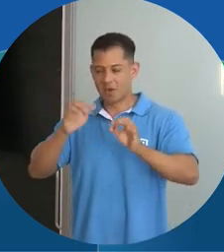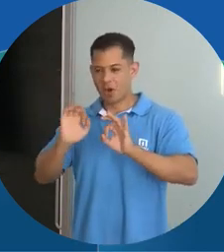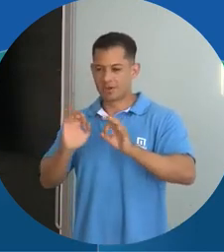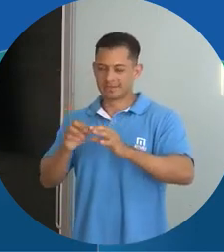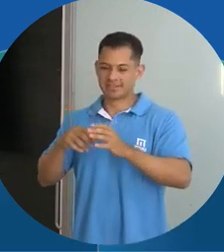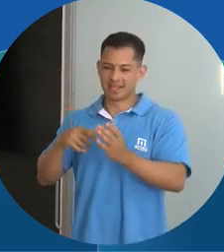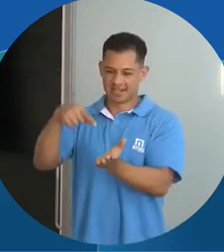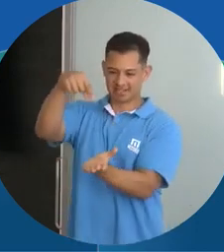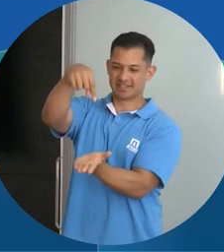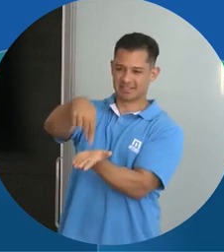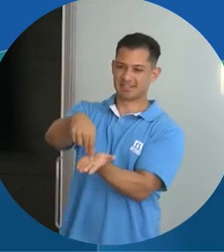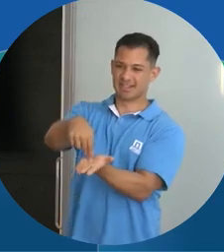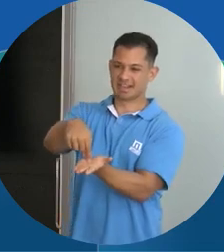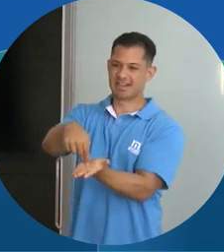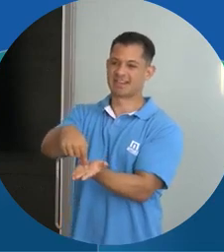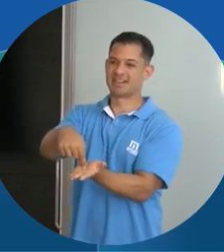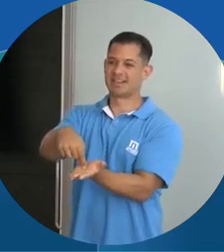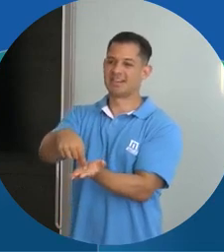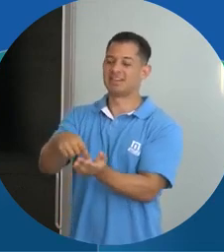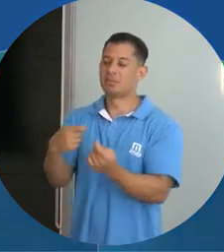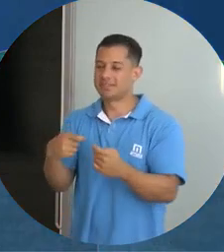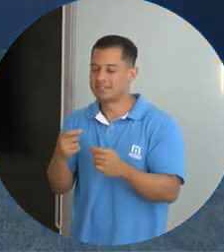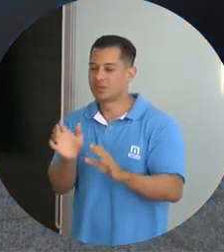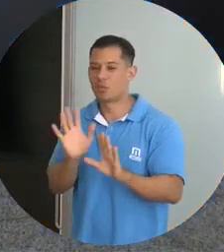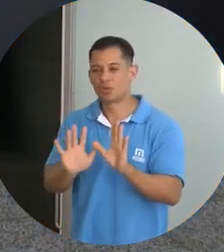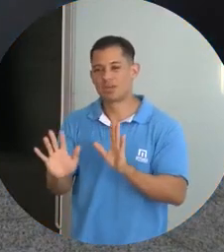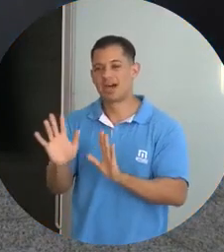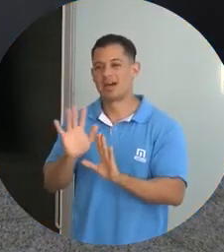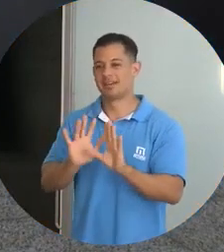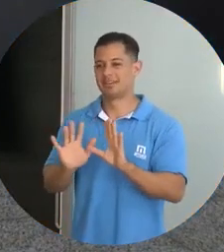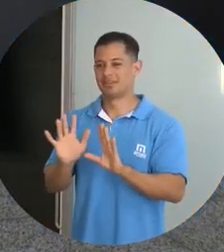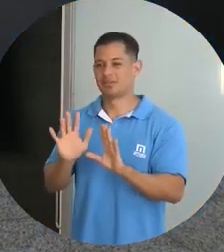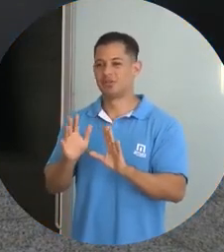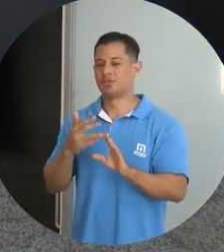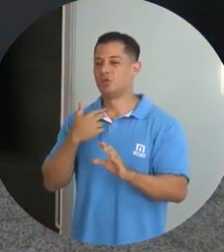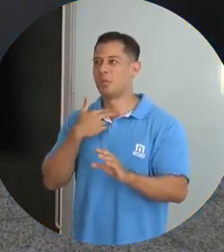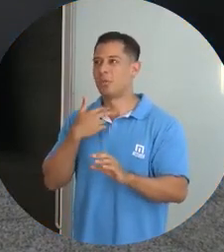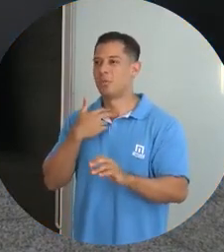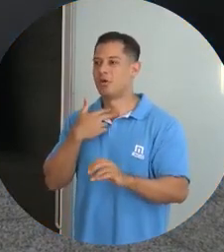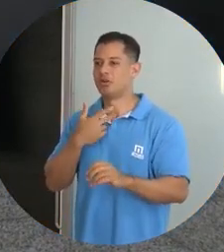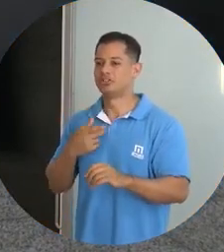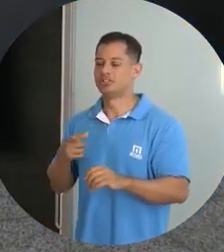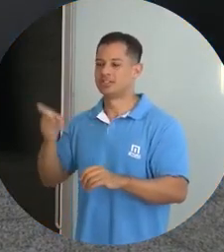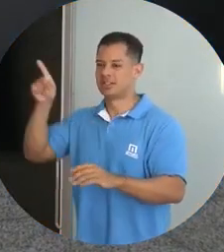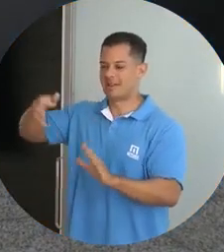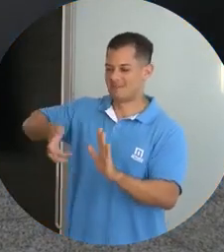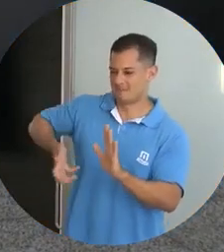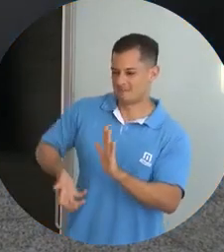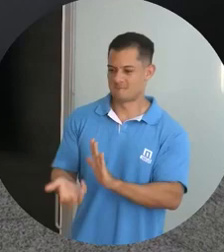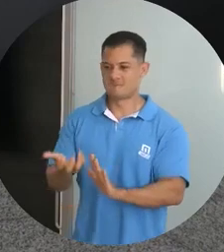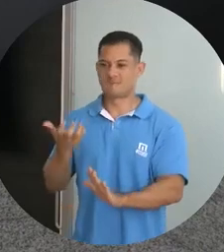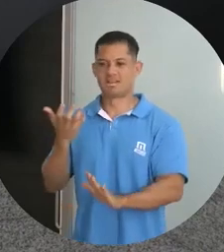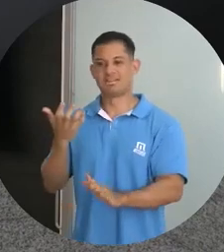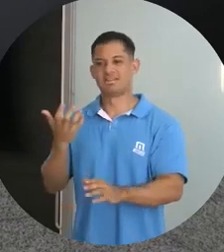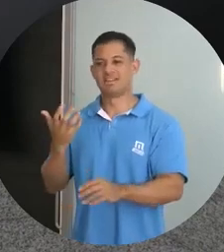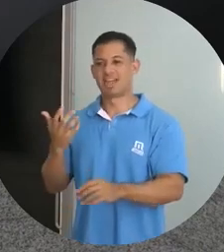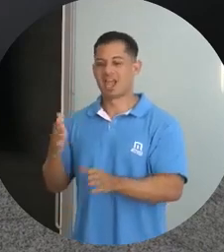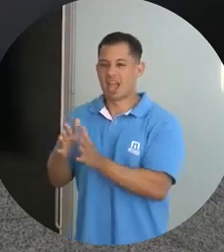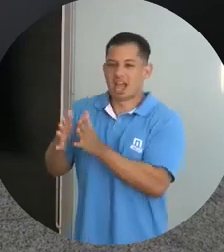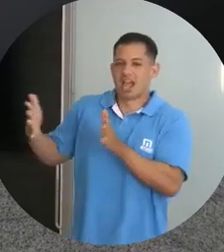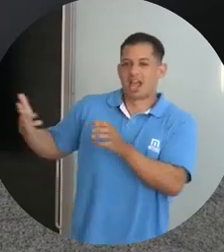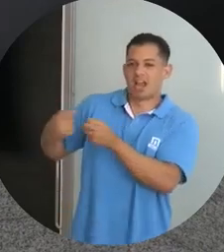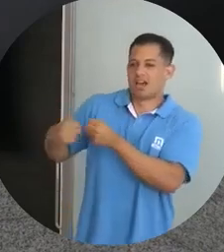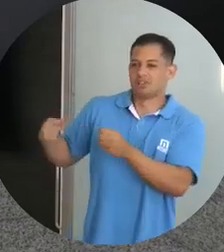momento mais delicado, assim, tem que ter um certo cuidado, não entrar com escavadeira, com equipamentos grandes que você pode